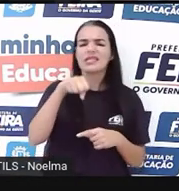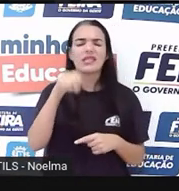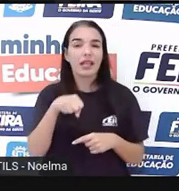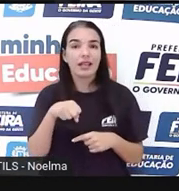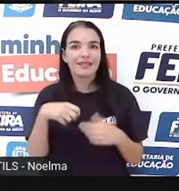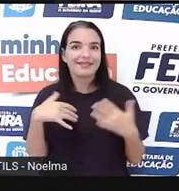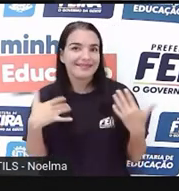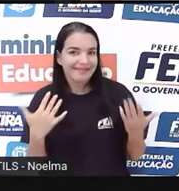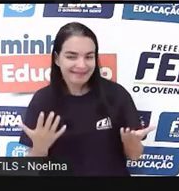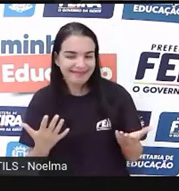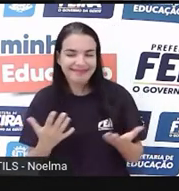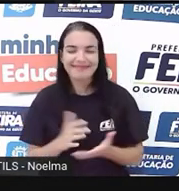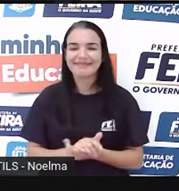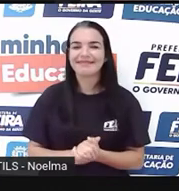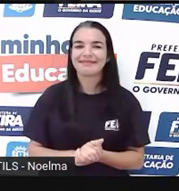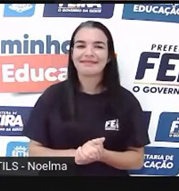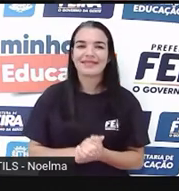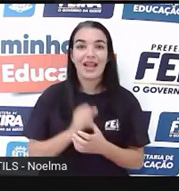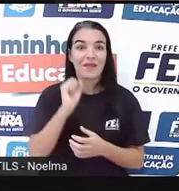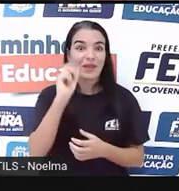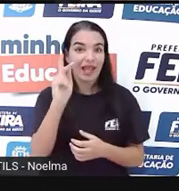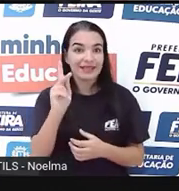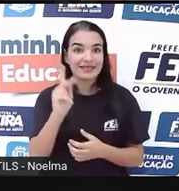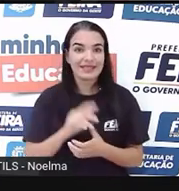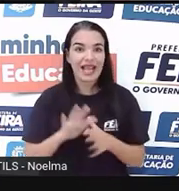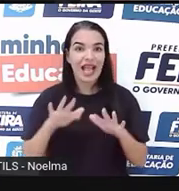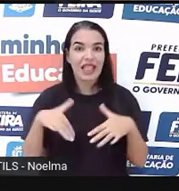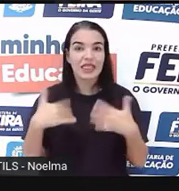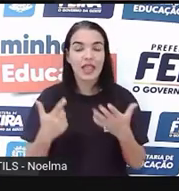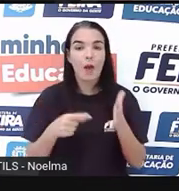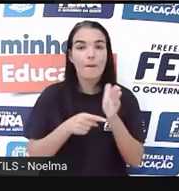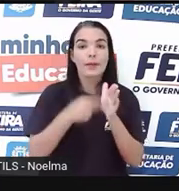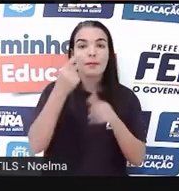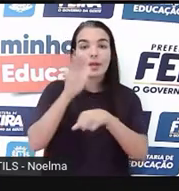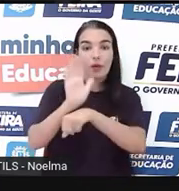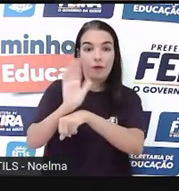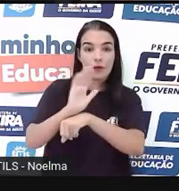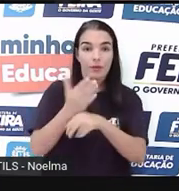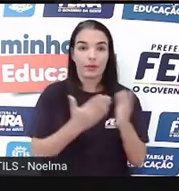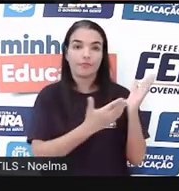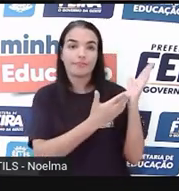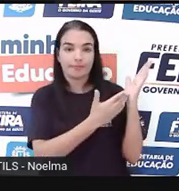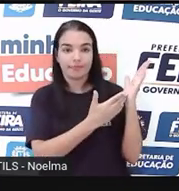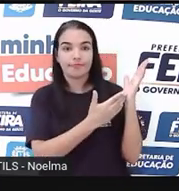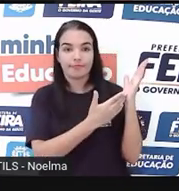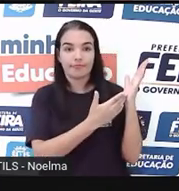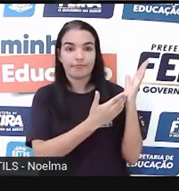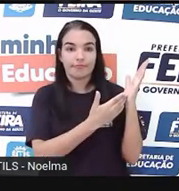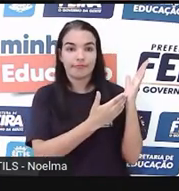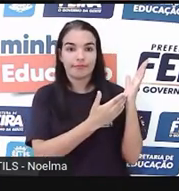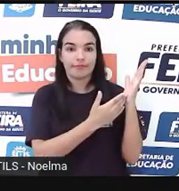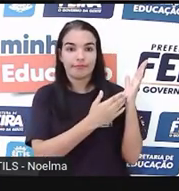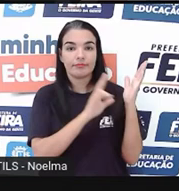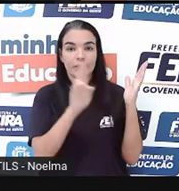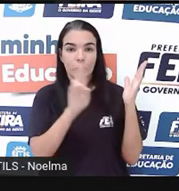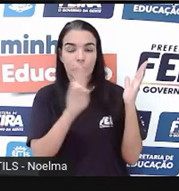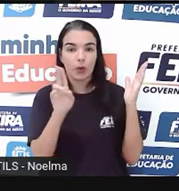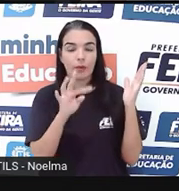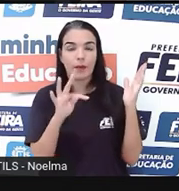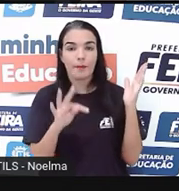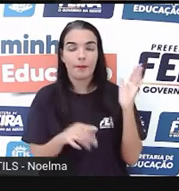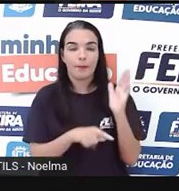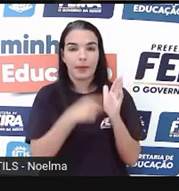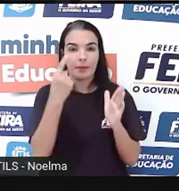not? Why yes? Ok? Então, o primeiro filme é este aqui, The Nightmare Before